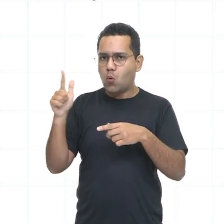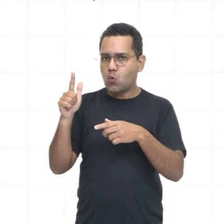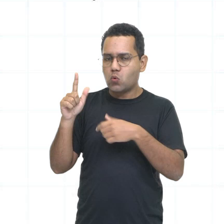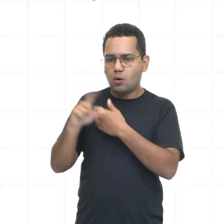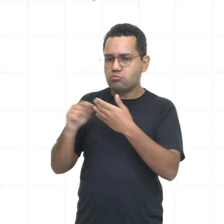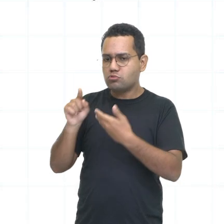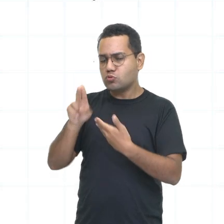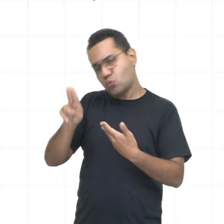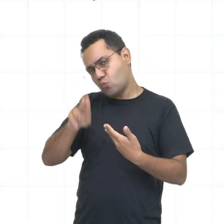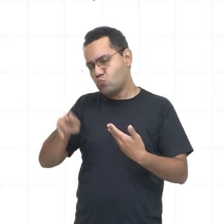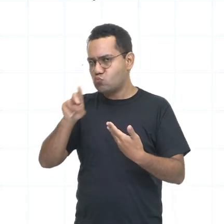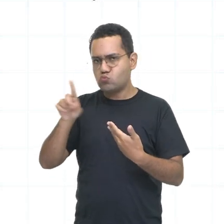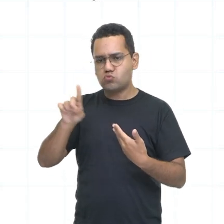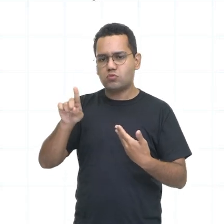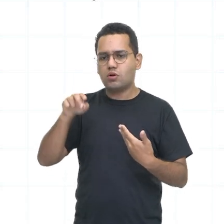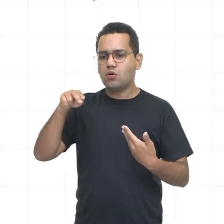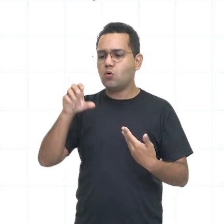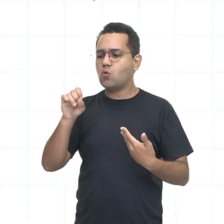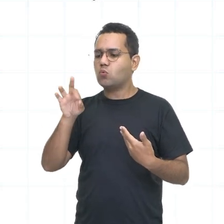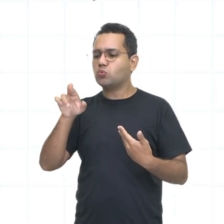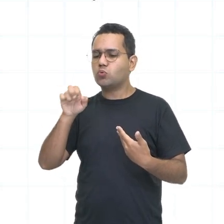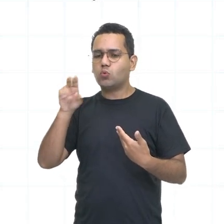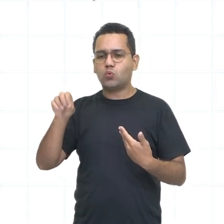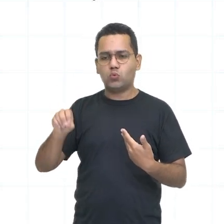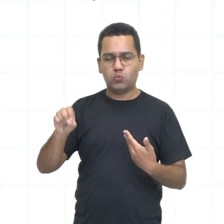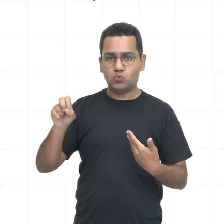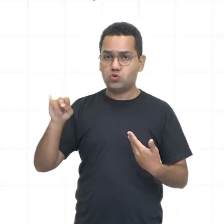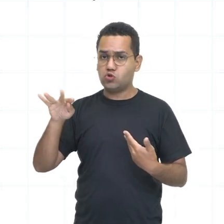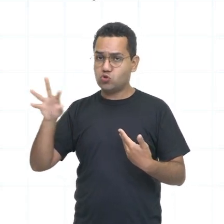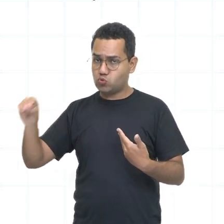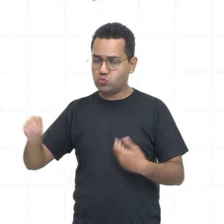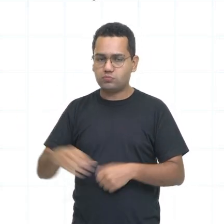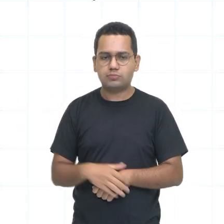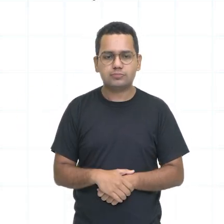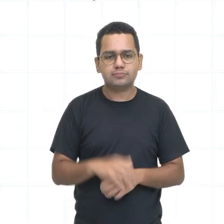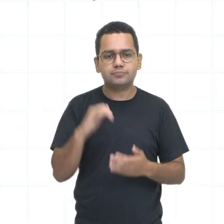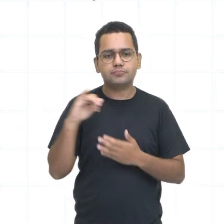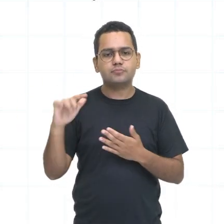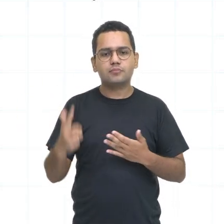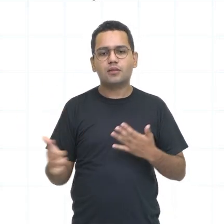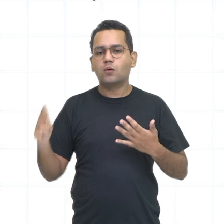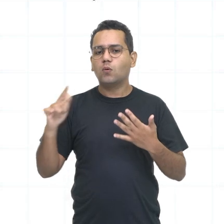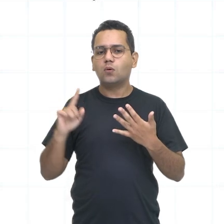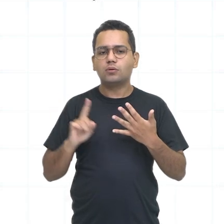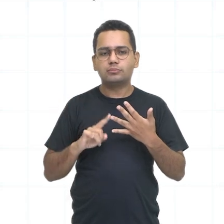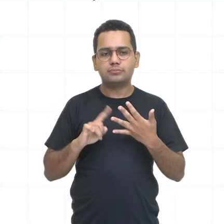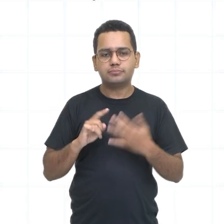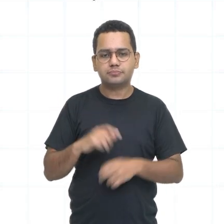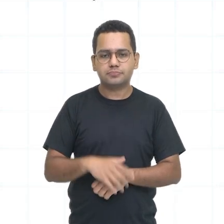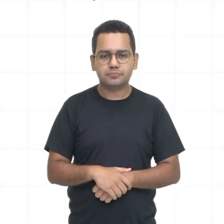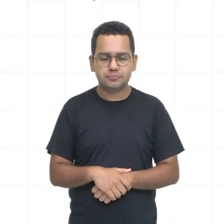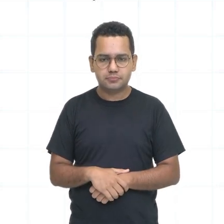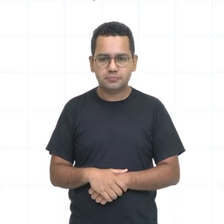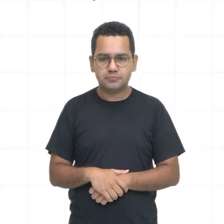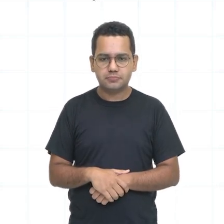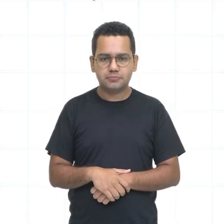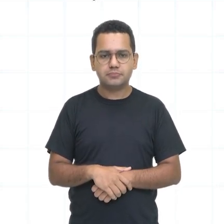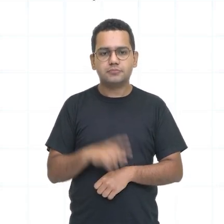outra característica que é recusa de recursos abstracionistas e metafóricos com enfoque